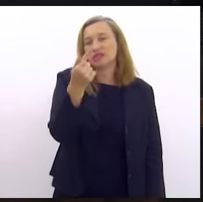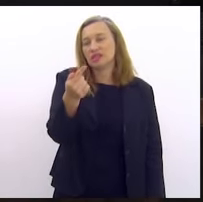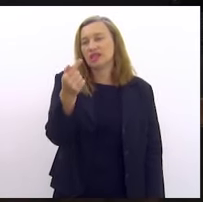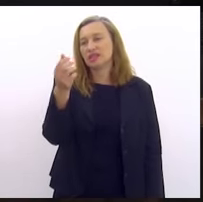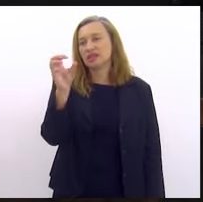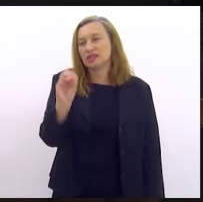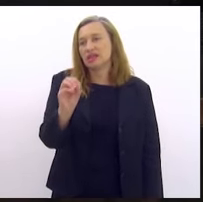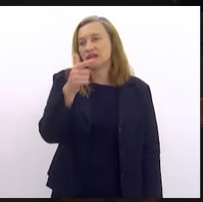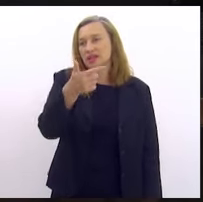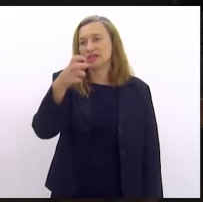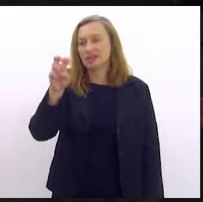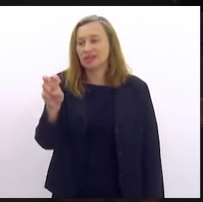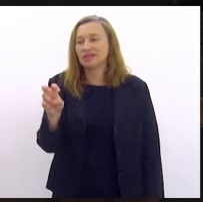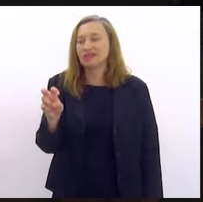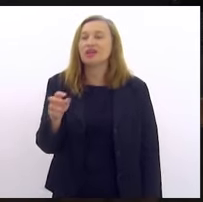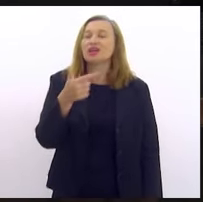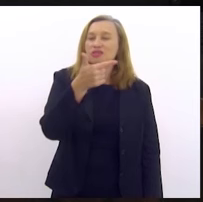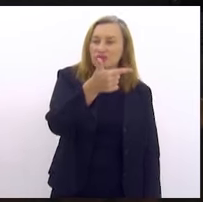170/15,